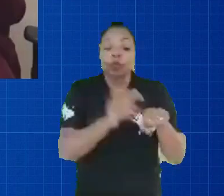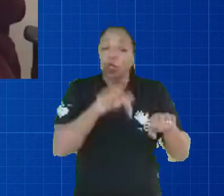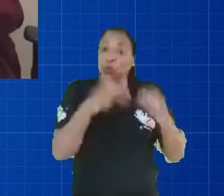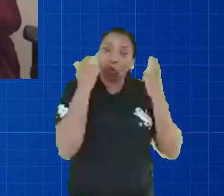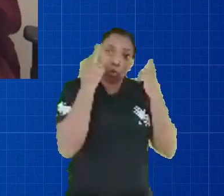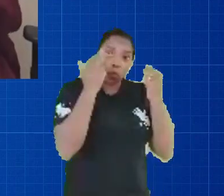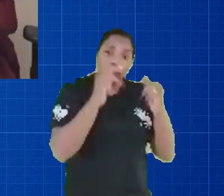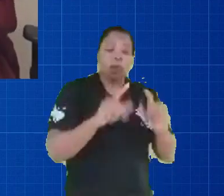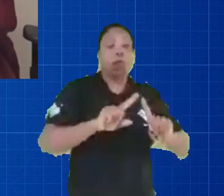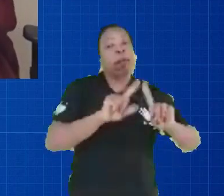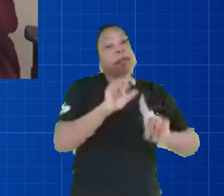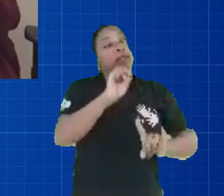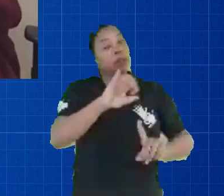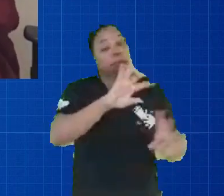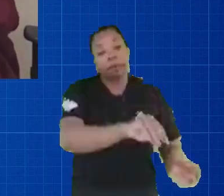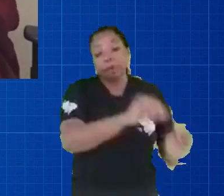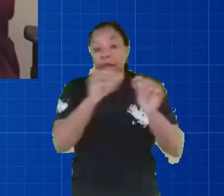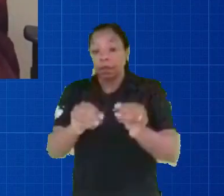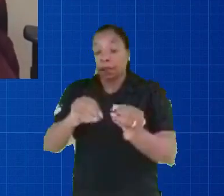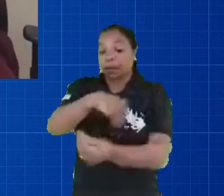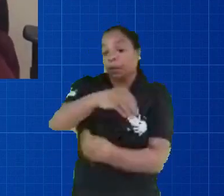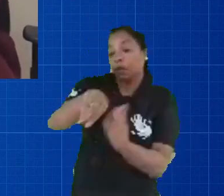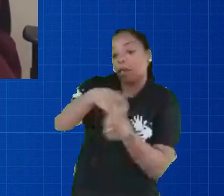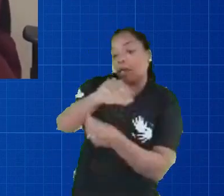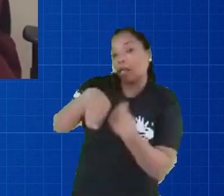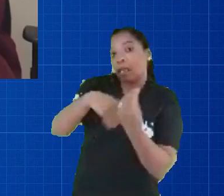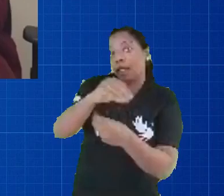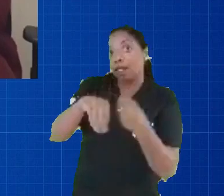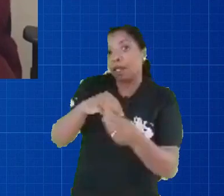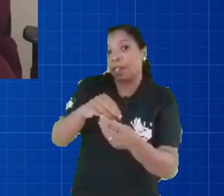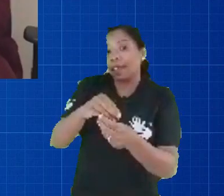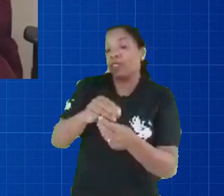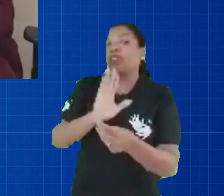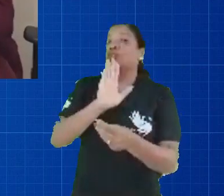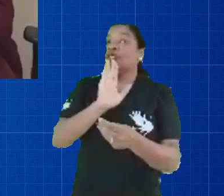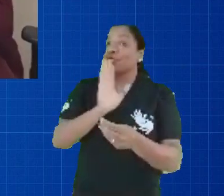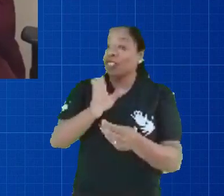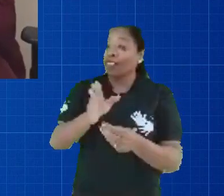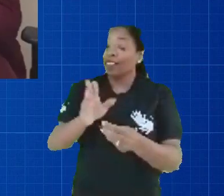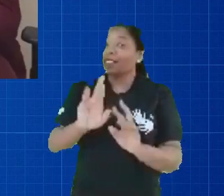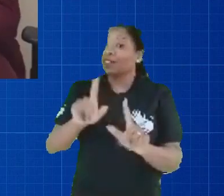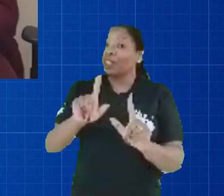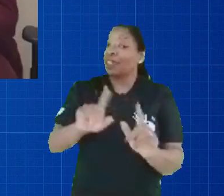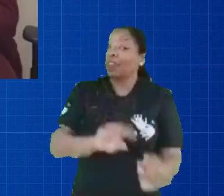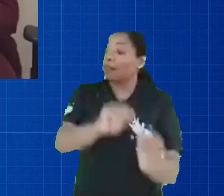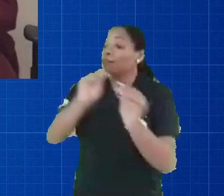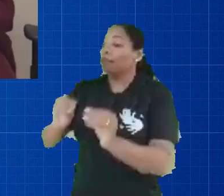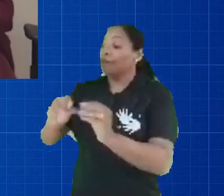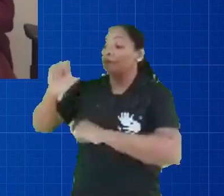coloca corante, mais outros alimentos, coloca açúcar, vira ultraprocessado. Então, esses alimentos ultraprocessados, eles são